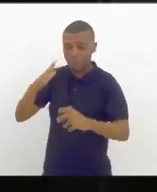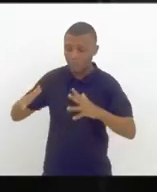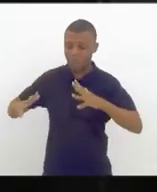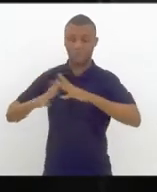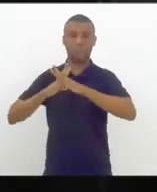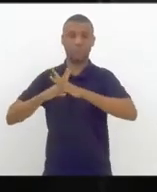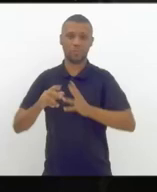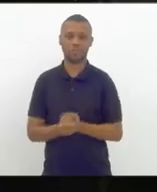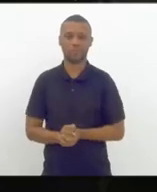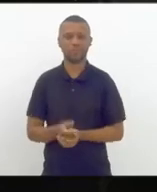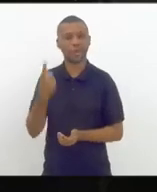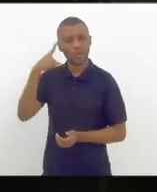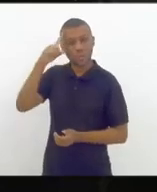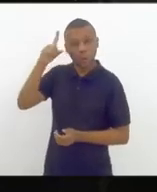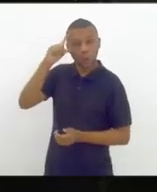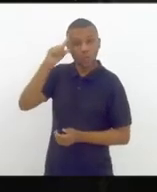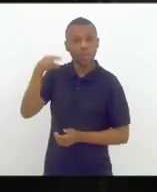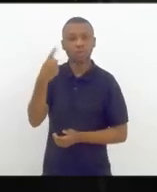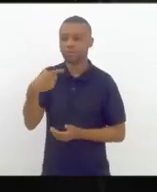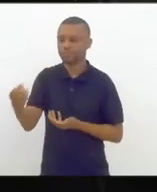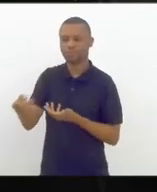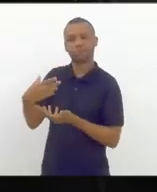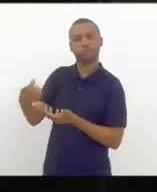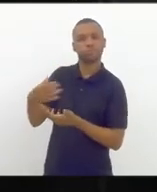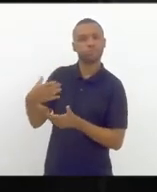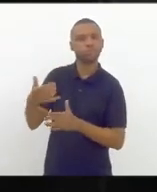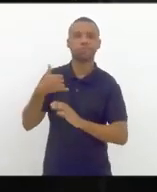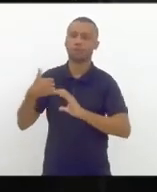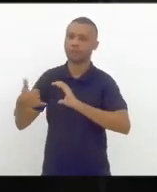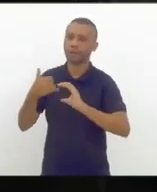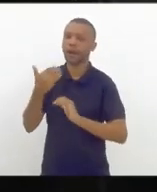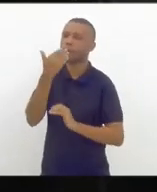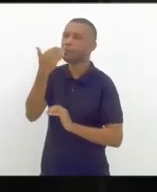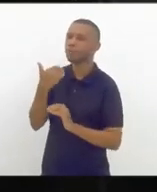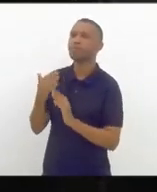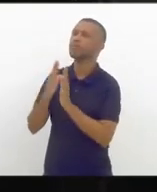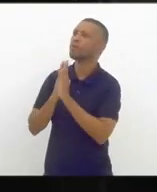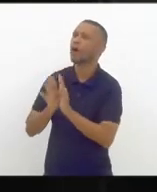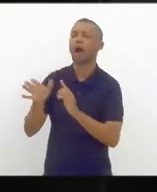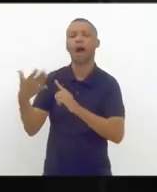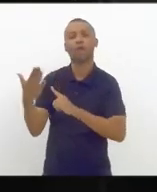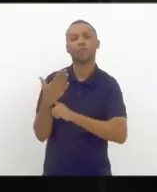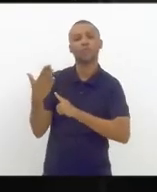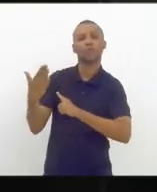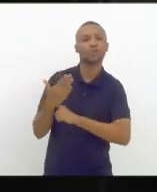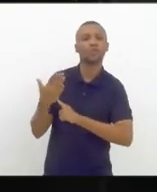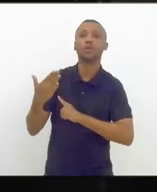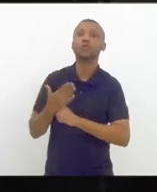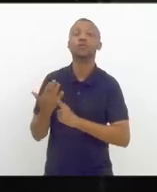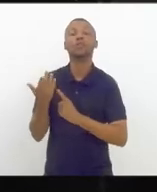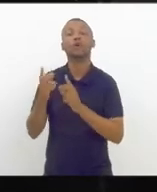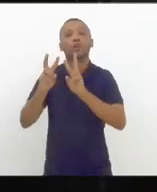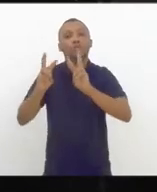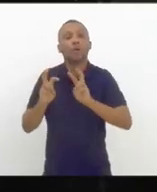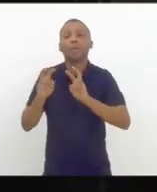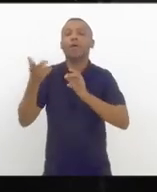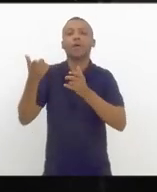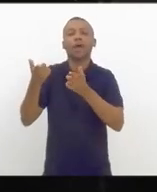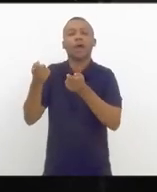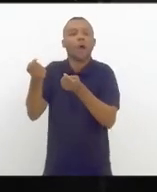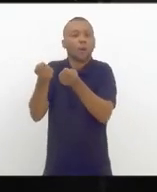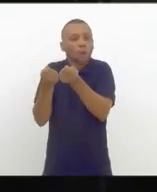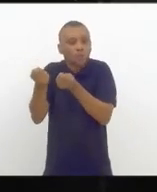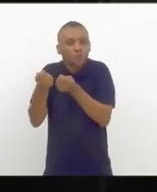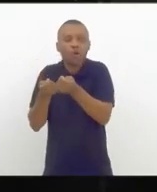WhatsApp pedido de mulheres ainda pedindo ajuda com relação ao controle o combate e